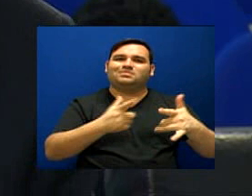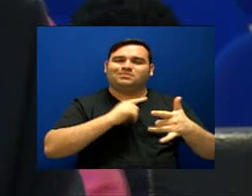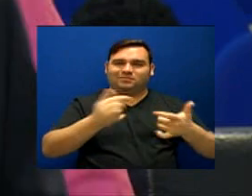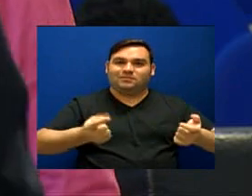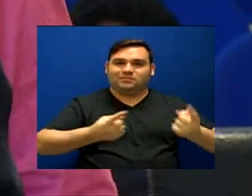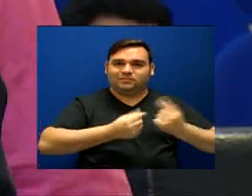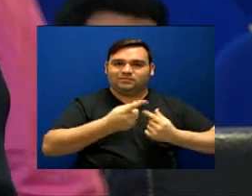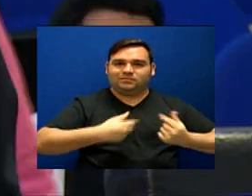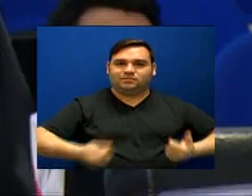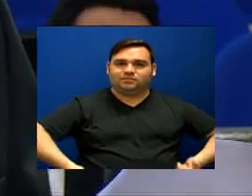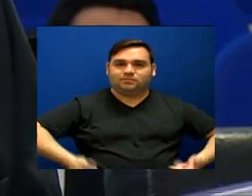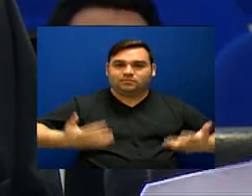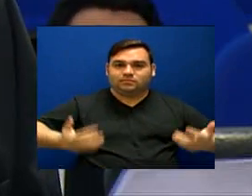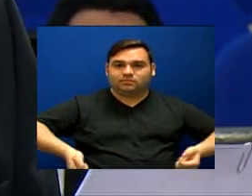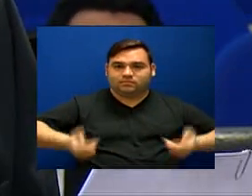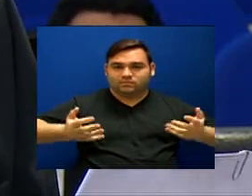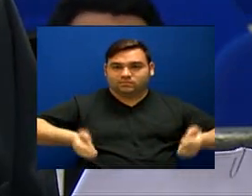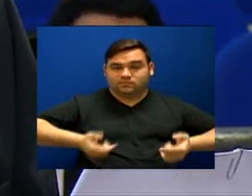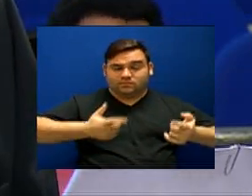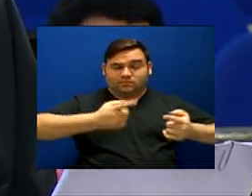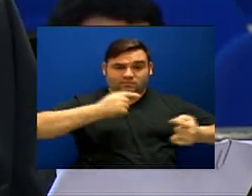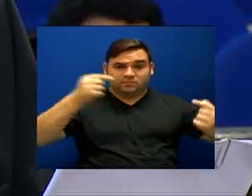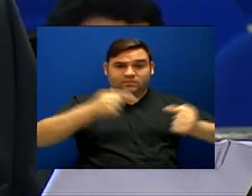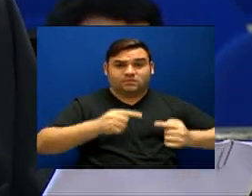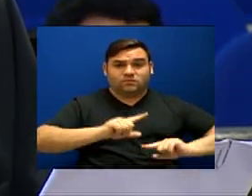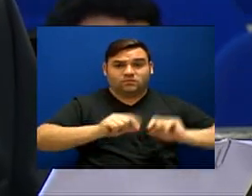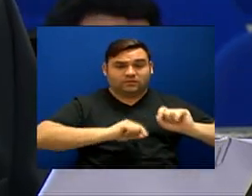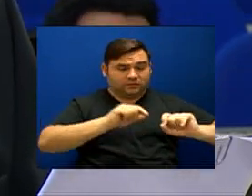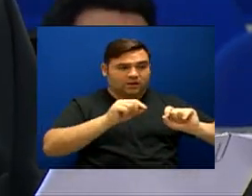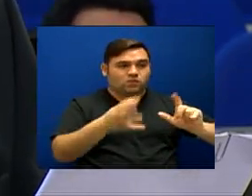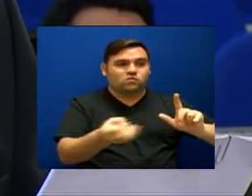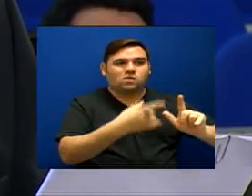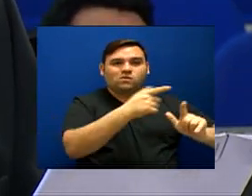gerando gastos, que é a criação de um cargo,